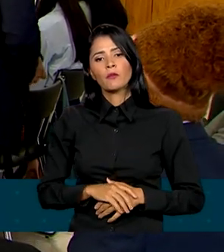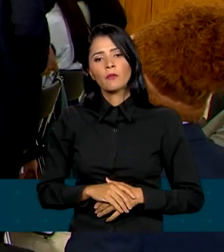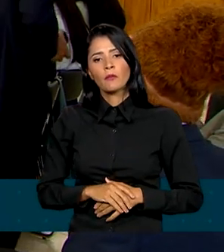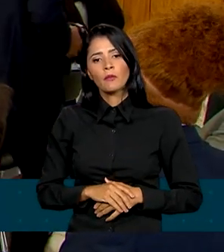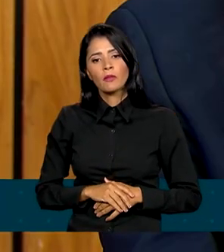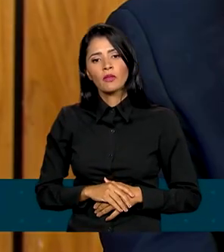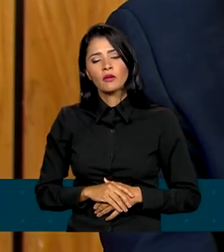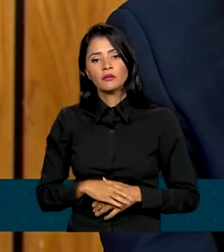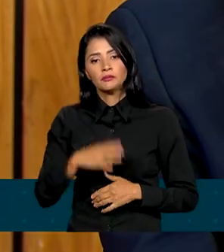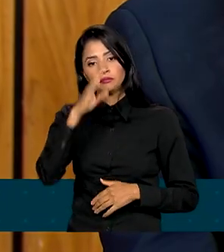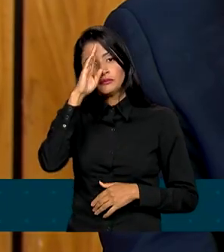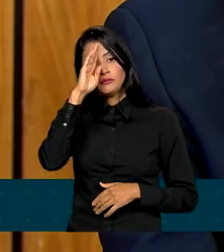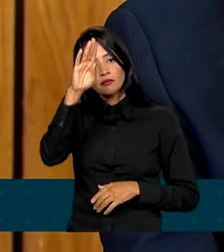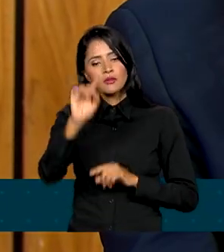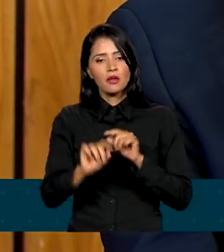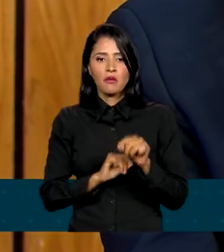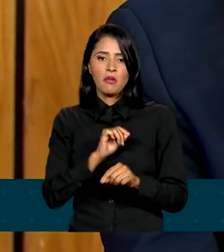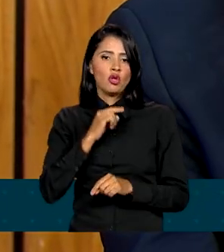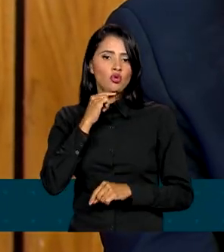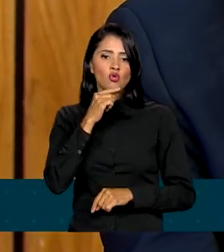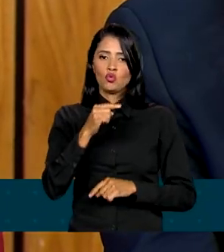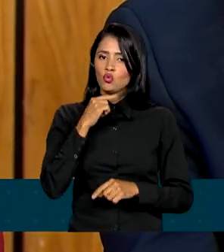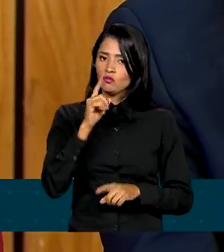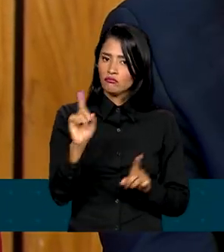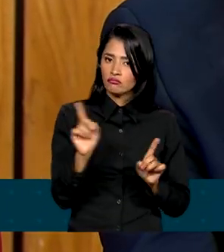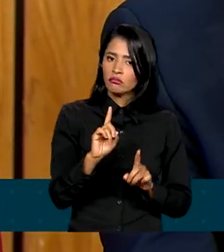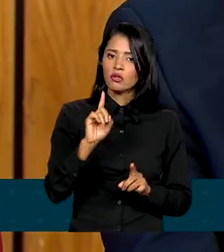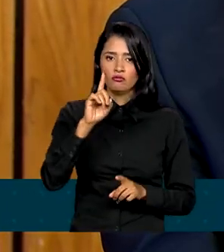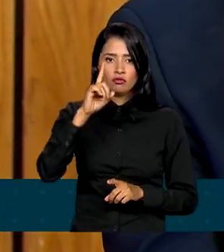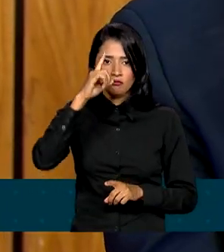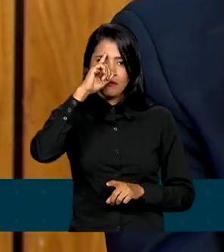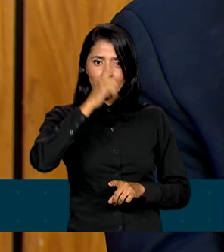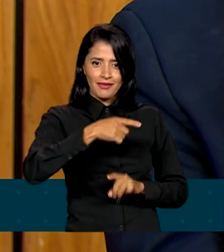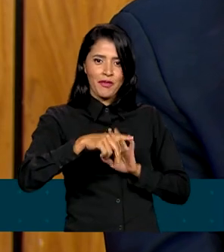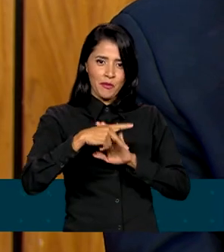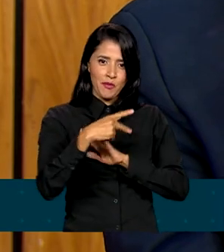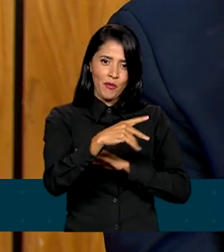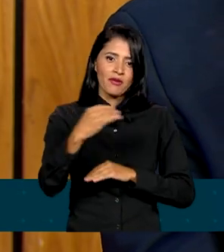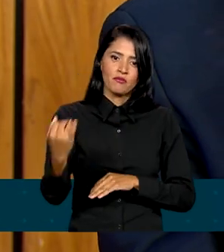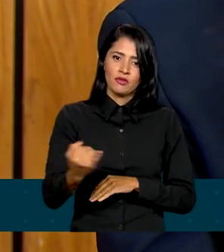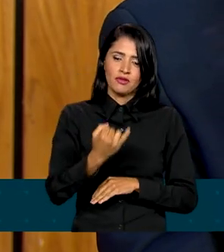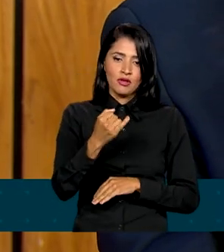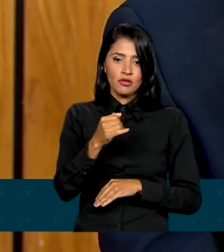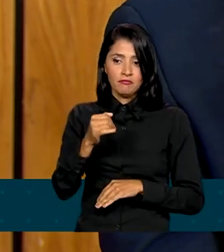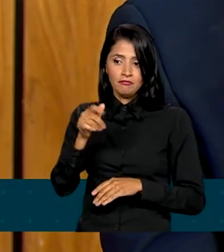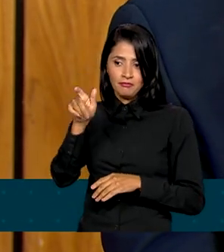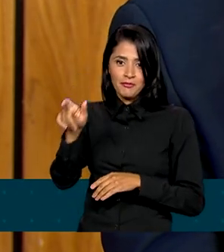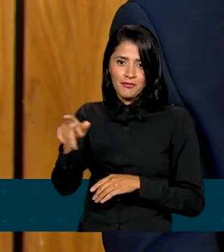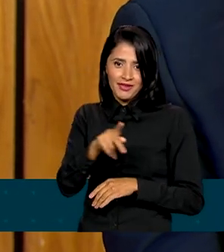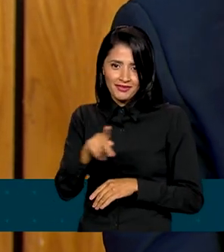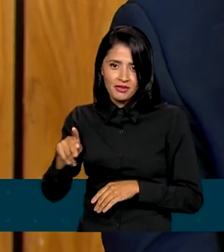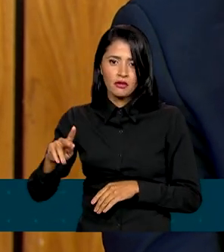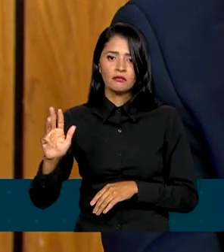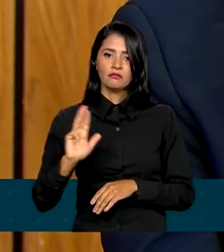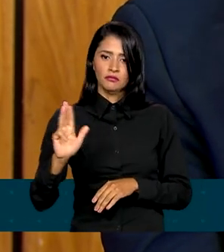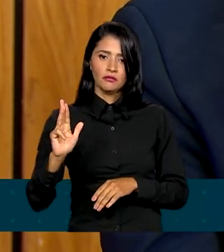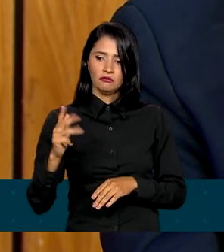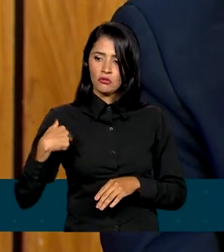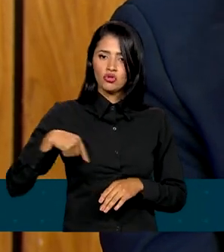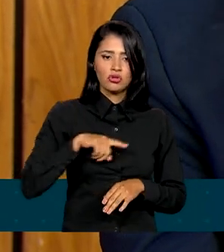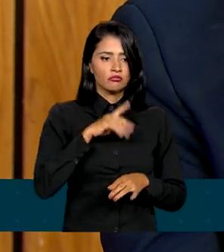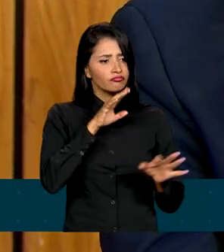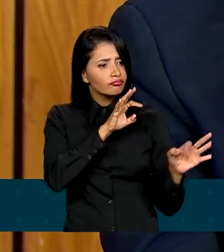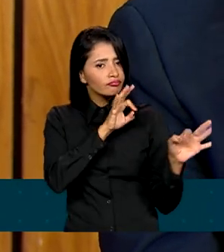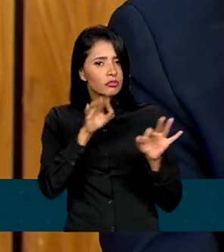difícil dizer que é uma das principais, mas, sem dúvida nenhuma, foi uma das determinações importantes do presidente da República, que a gente voltar a acompanhar as